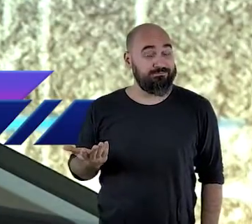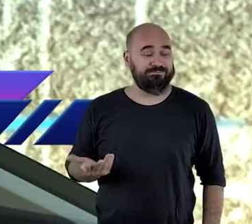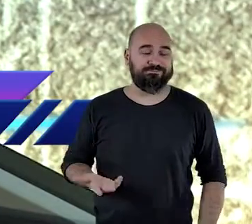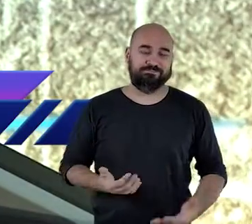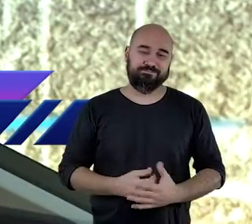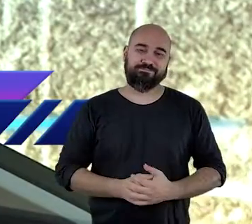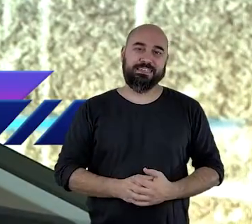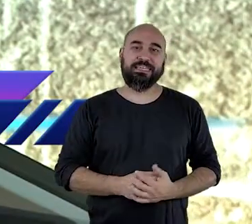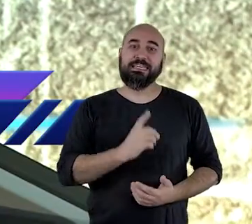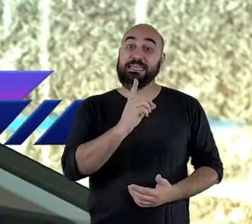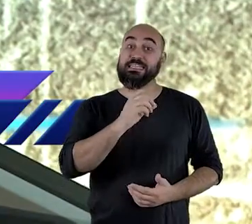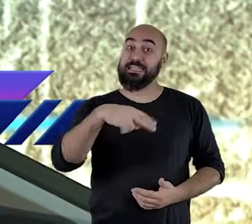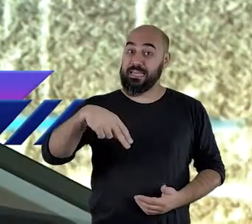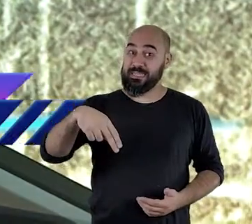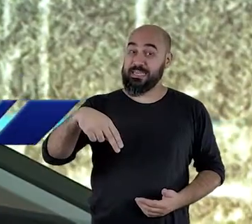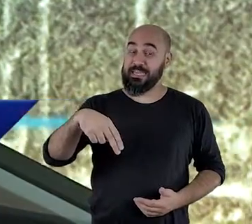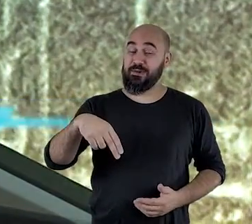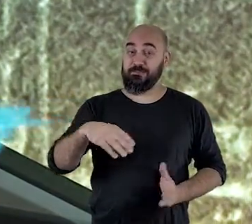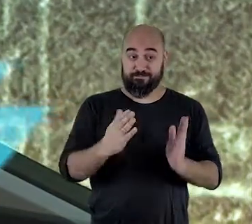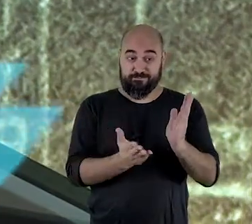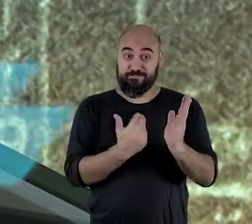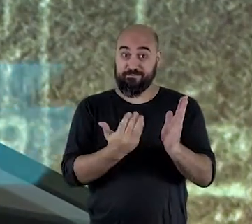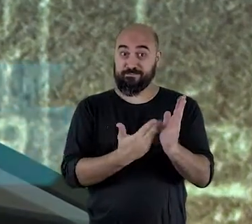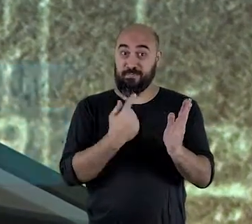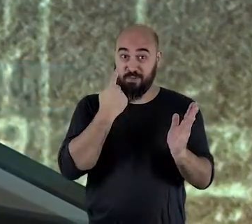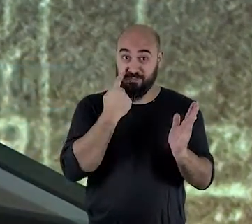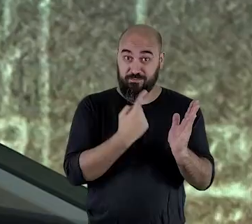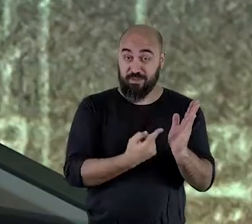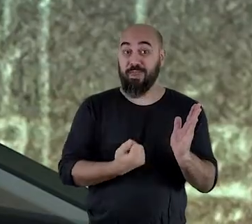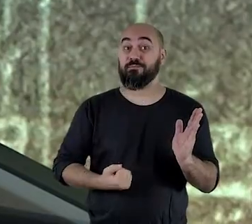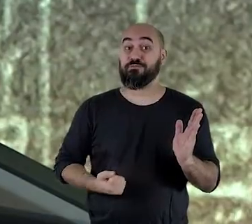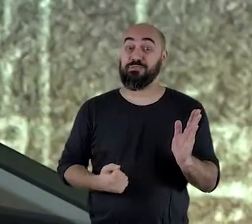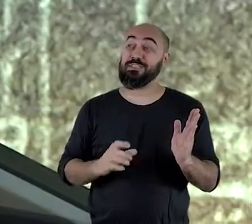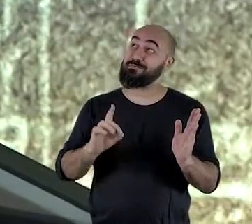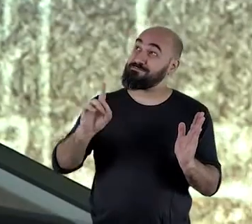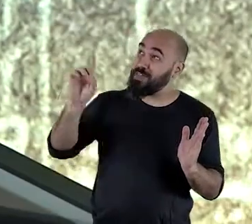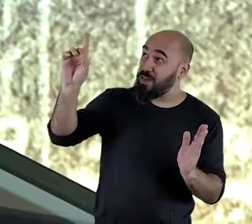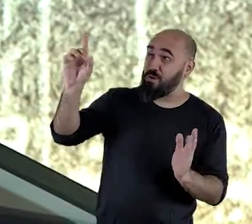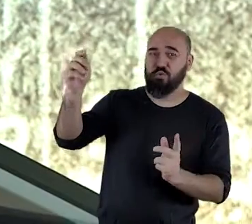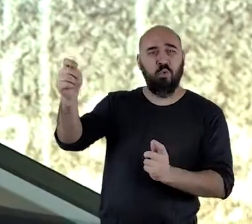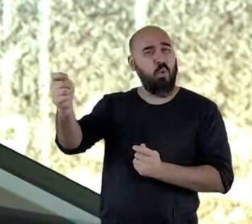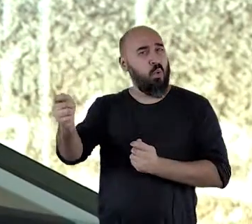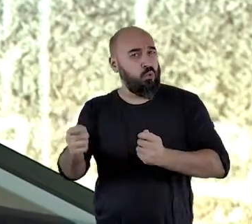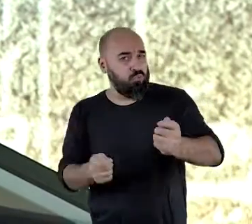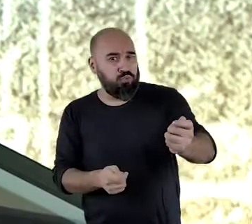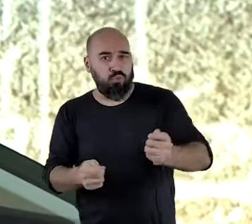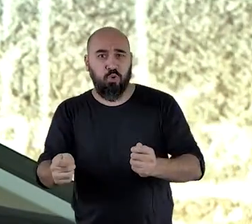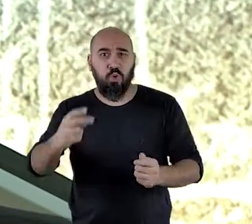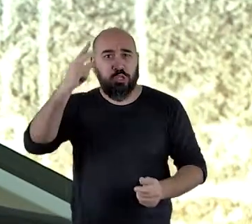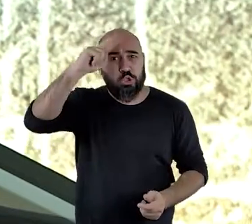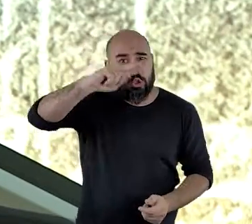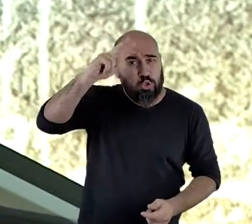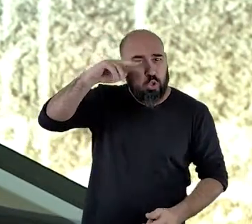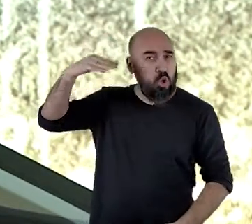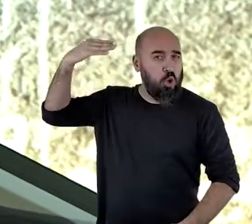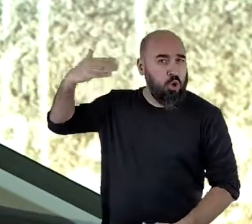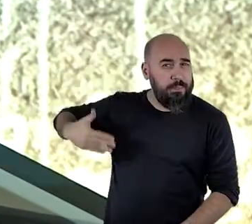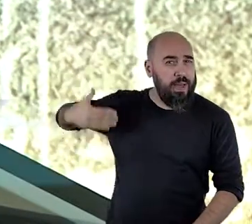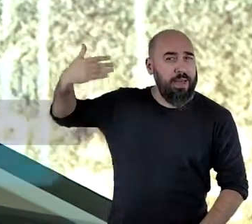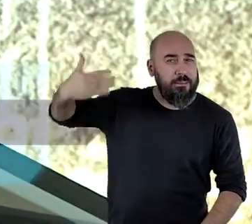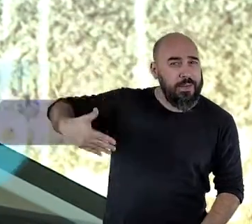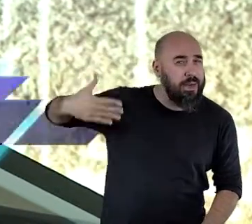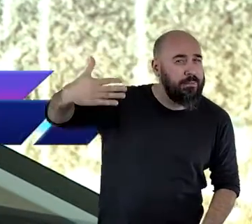livro de Daniel, nós vemos que nada escapou das mãos do Senhor. Cada detalhe da história está